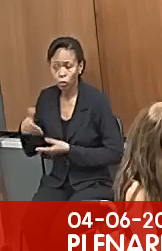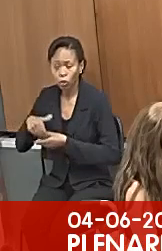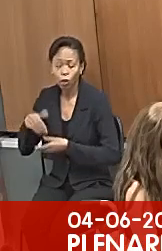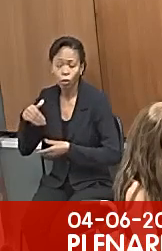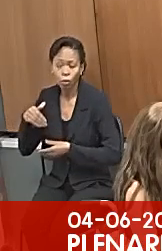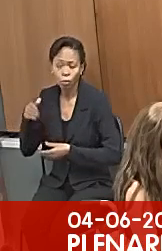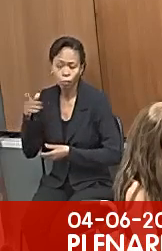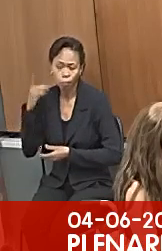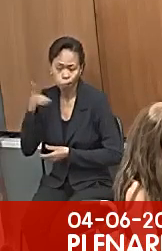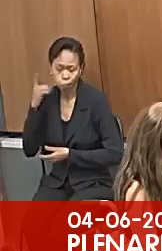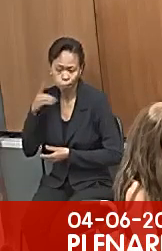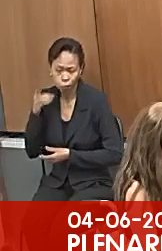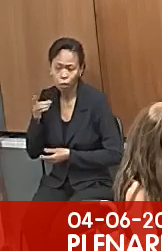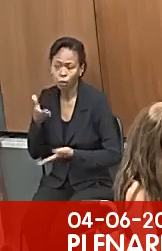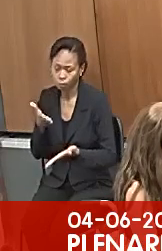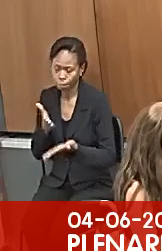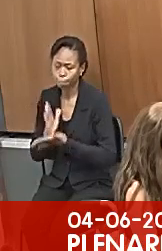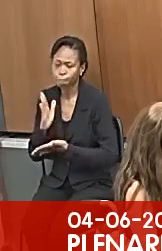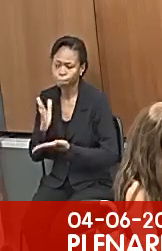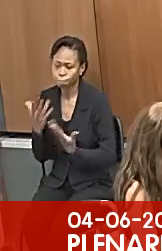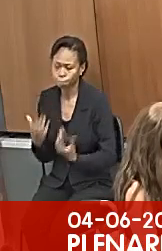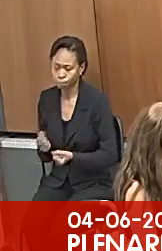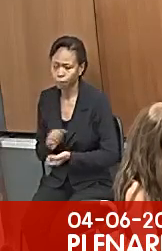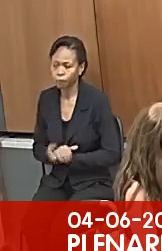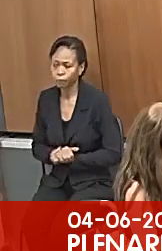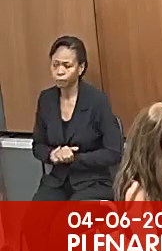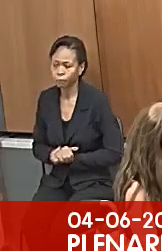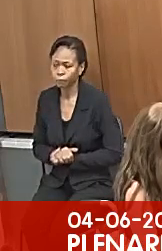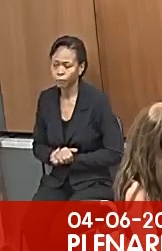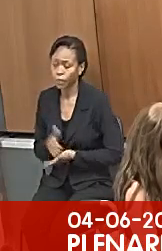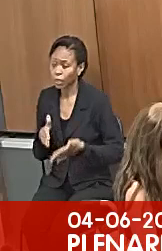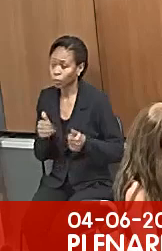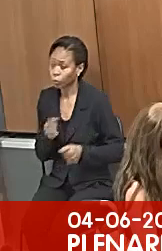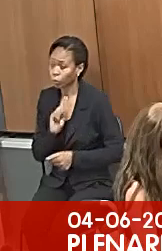encontram. Aprovado. Requerimento